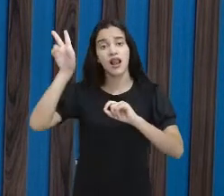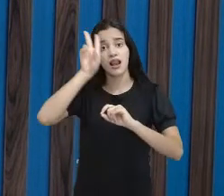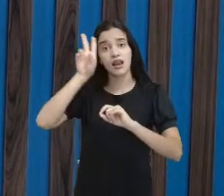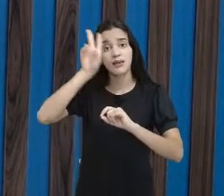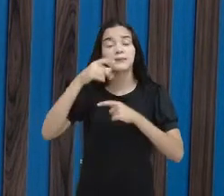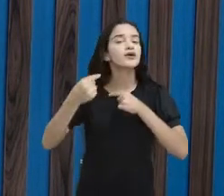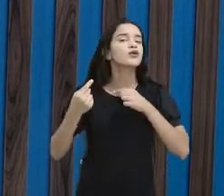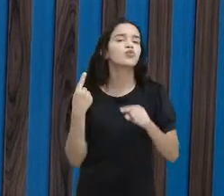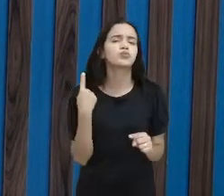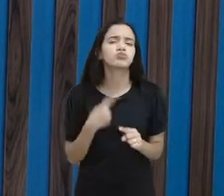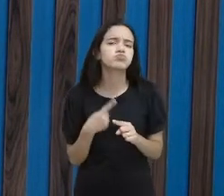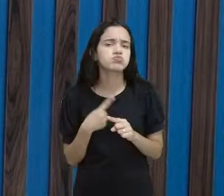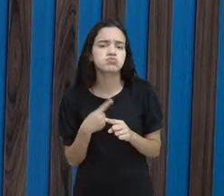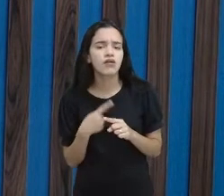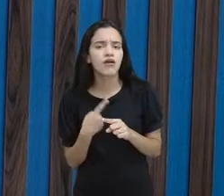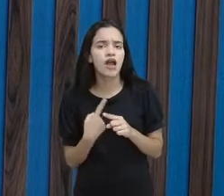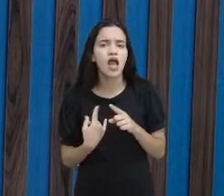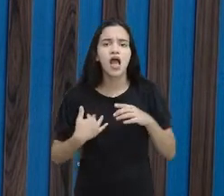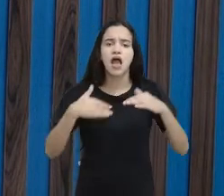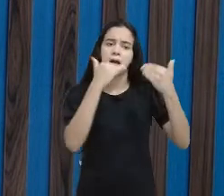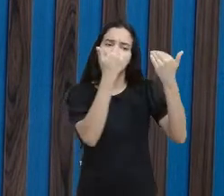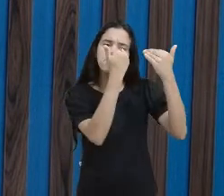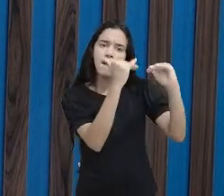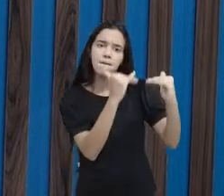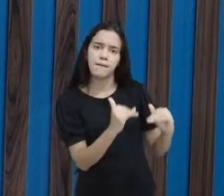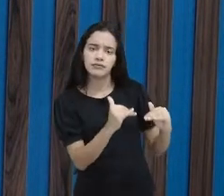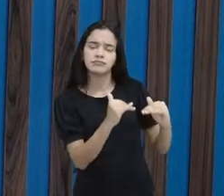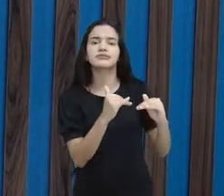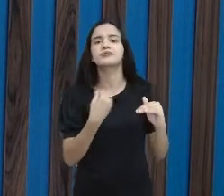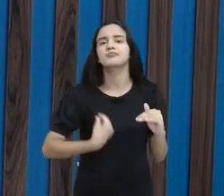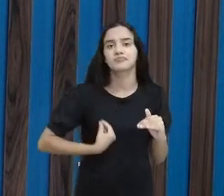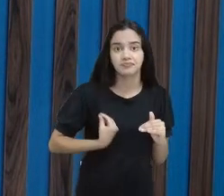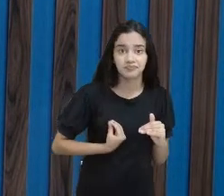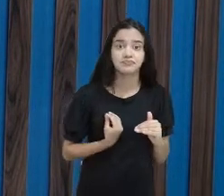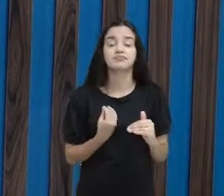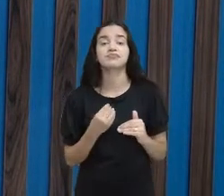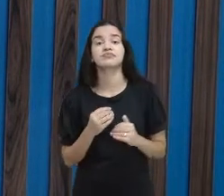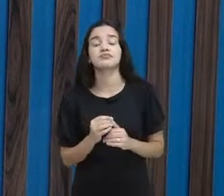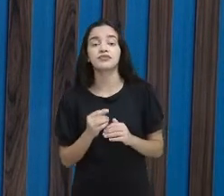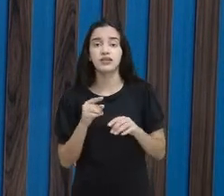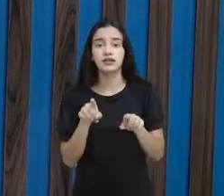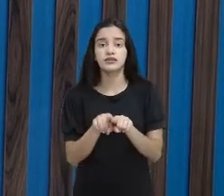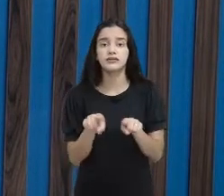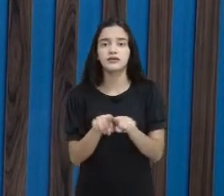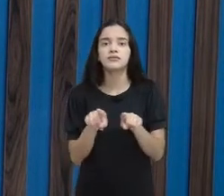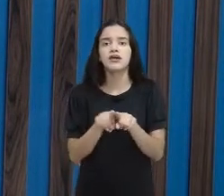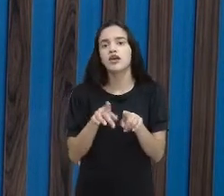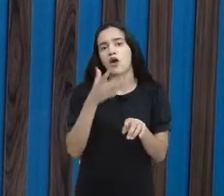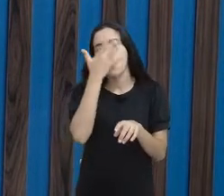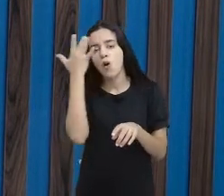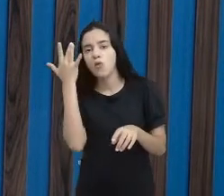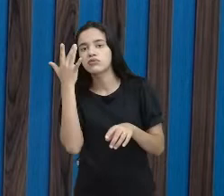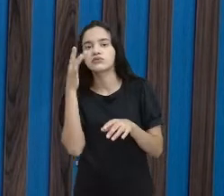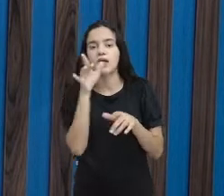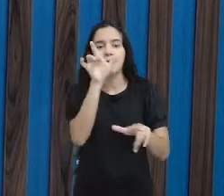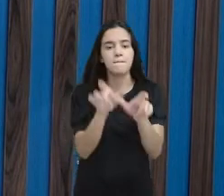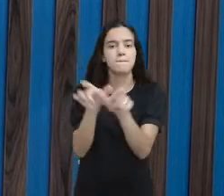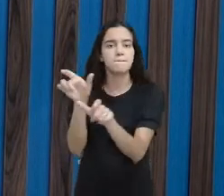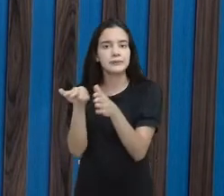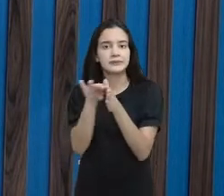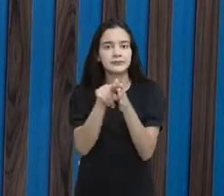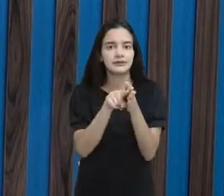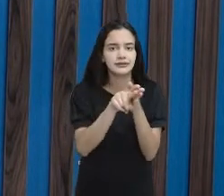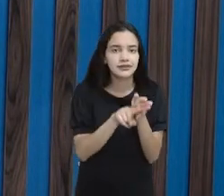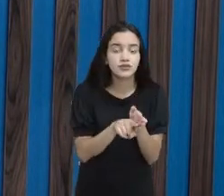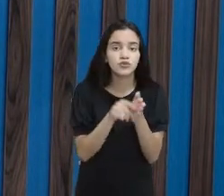o porquê que essas classificações existem, né? Alguns pesquisadores, eles começaram